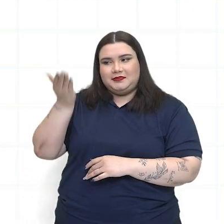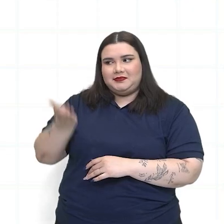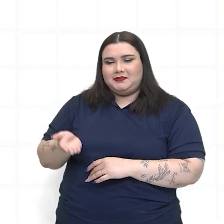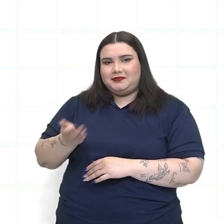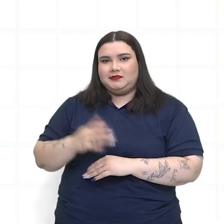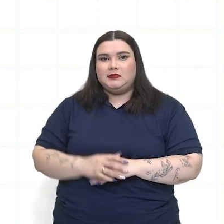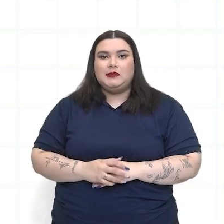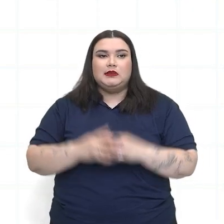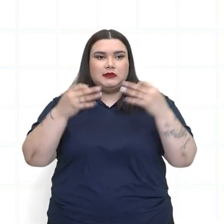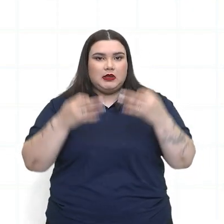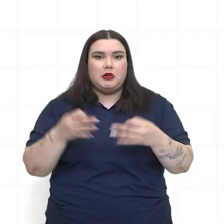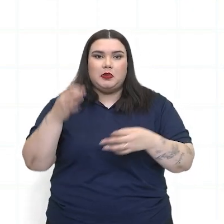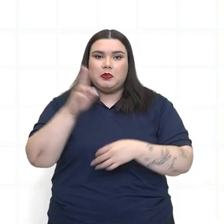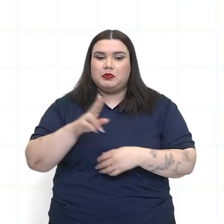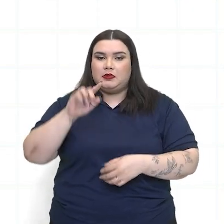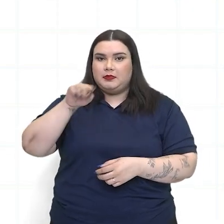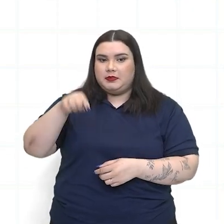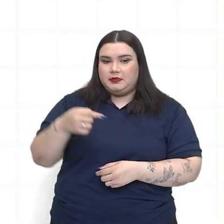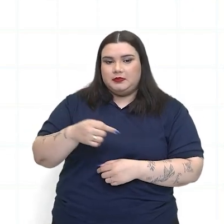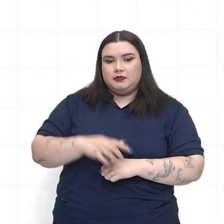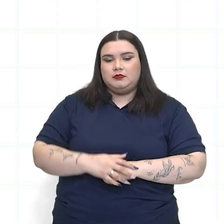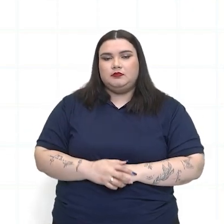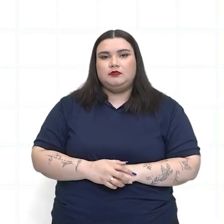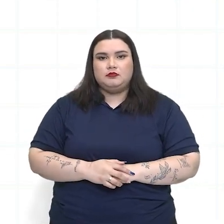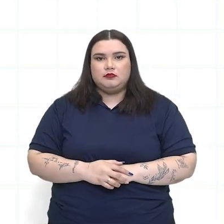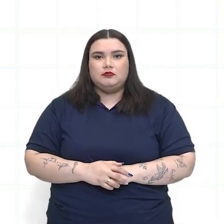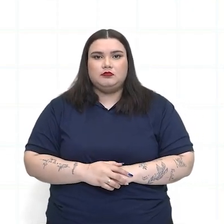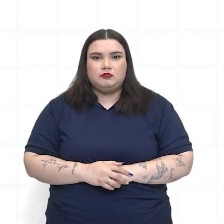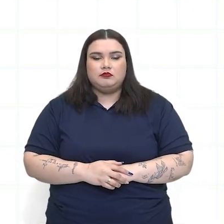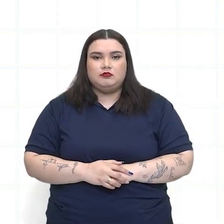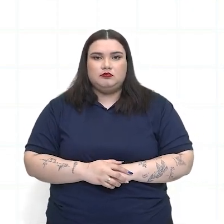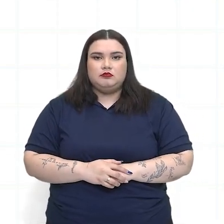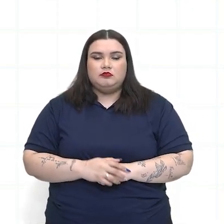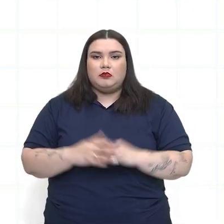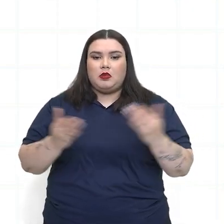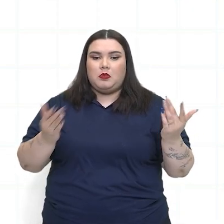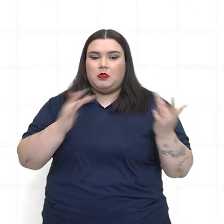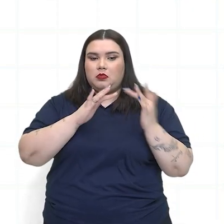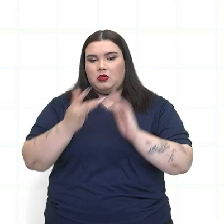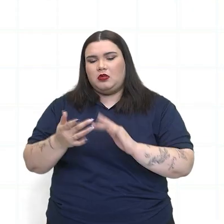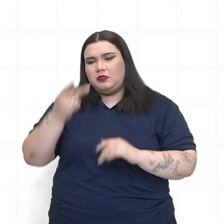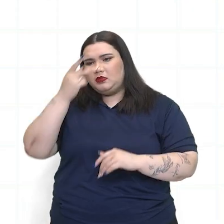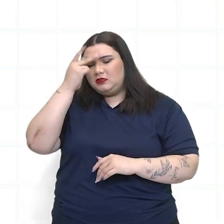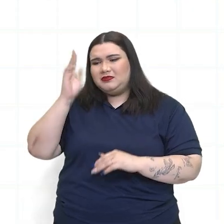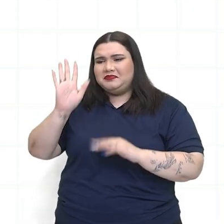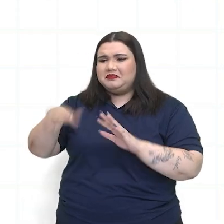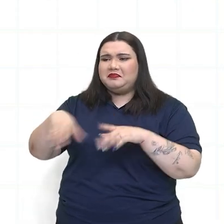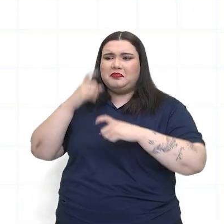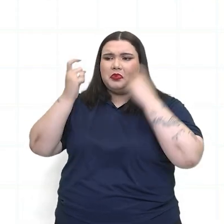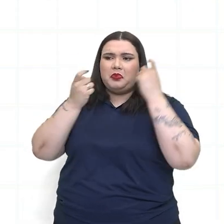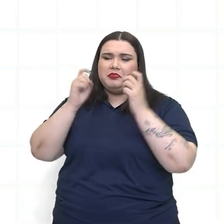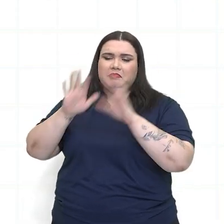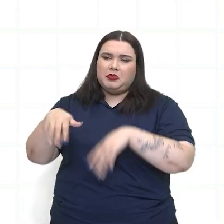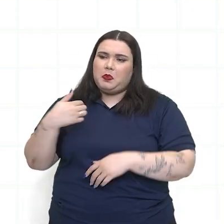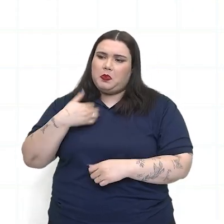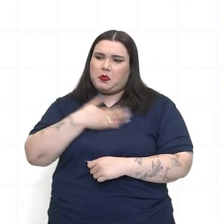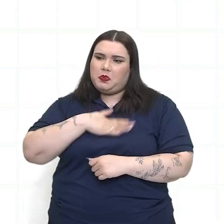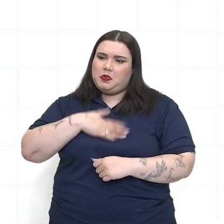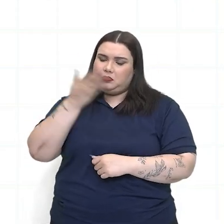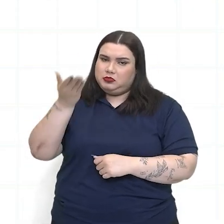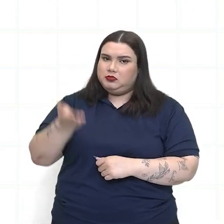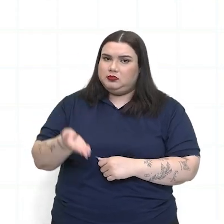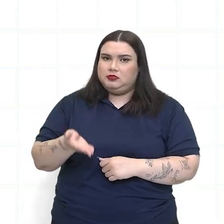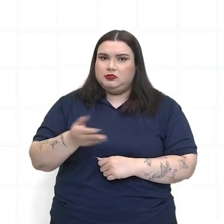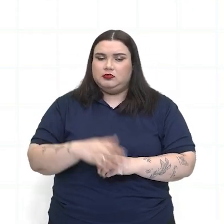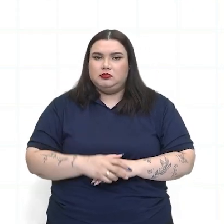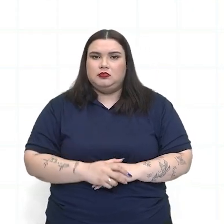também, correto, uso da vírgula, certo? O contexto é que alguém diz assim, não te importa com isso não, eu gosto de você,